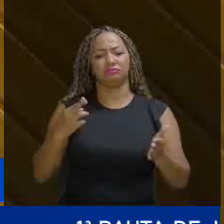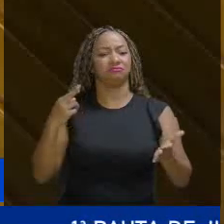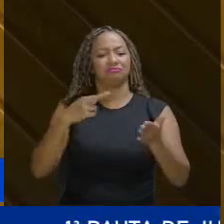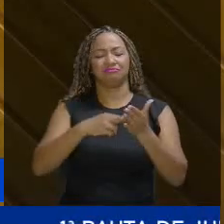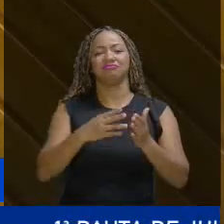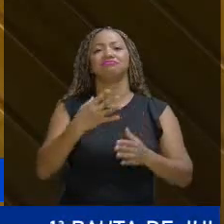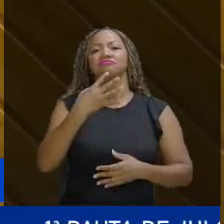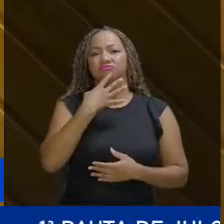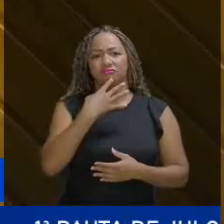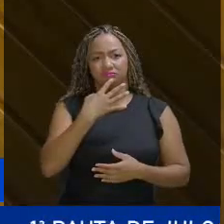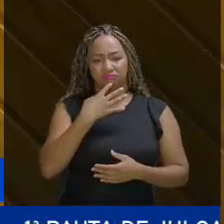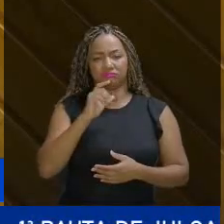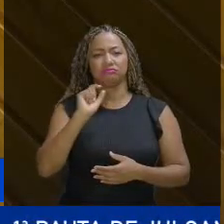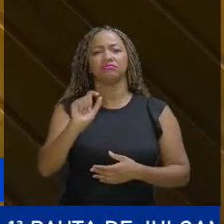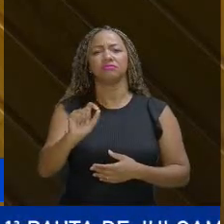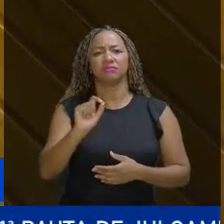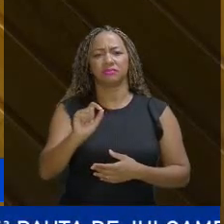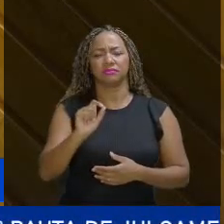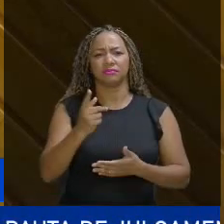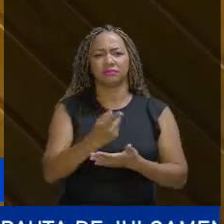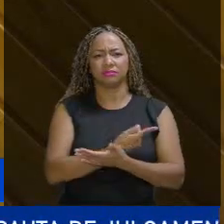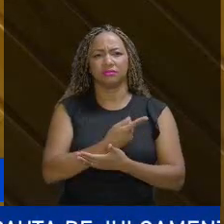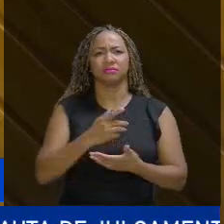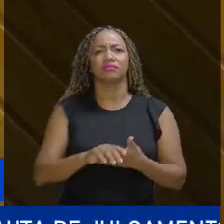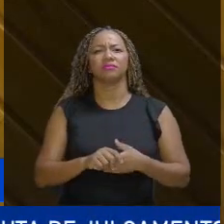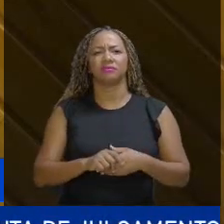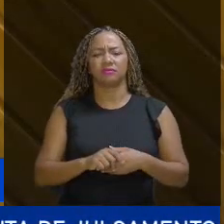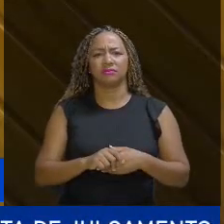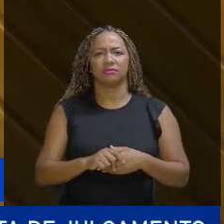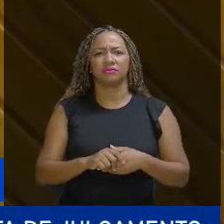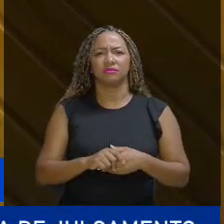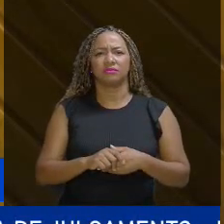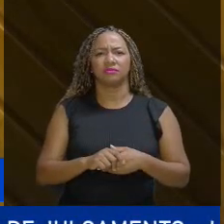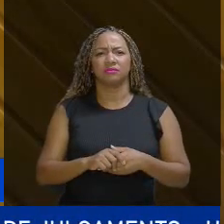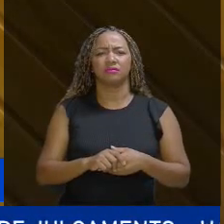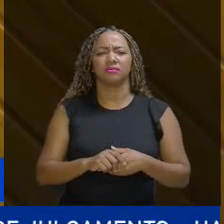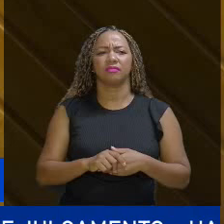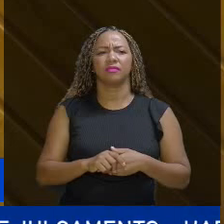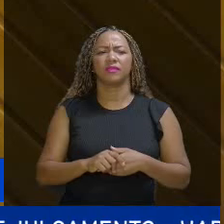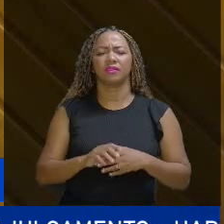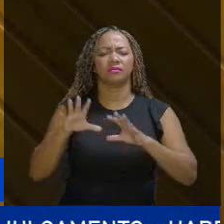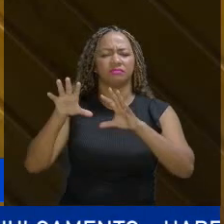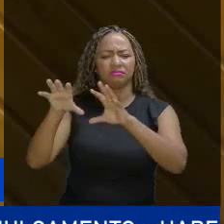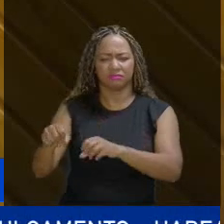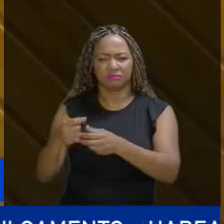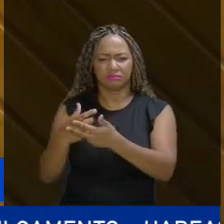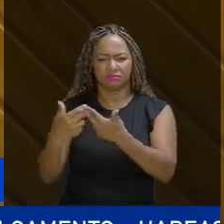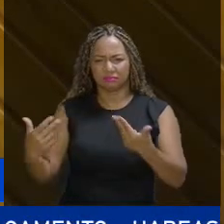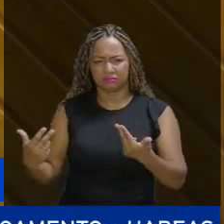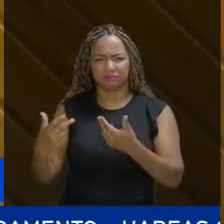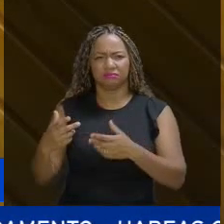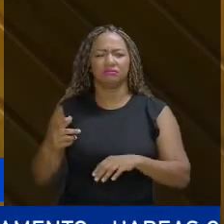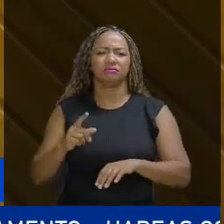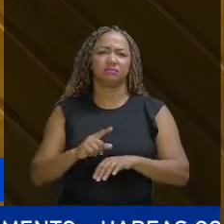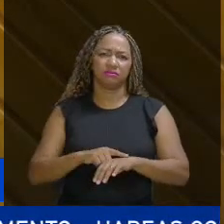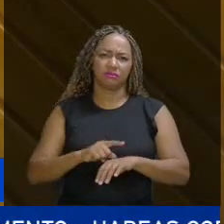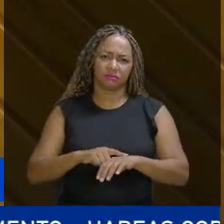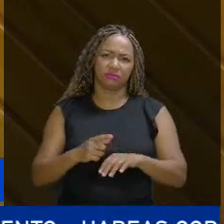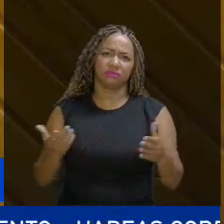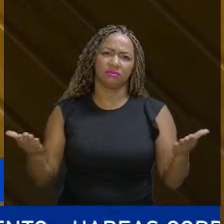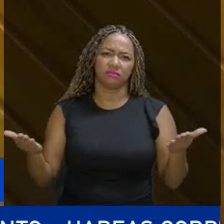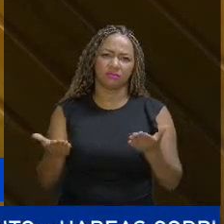tomado conhecimento sobre a titularidade do comitê eleitoral onde houve a busca e apreensão neste momento.